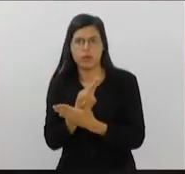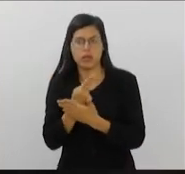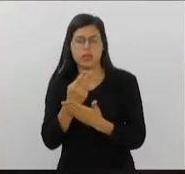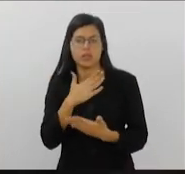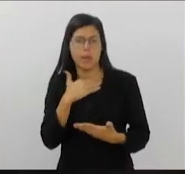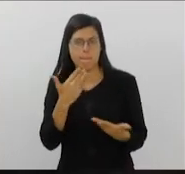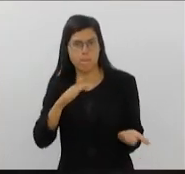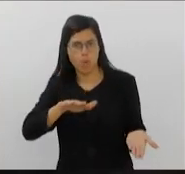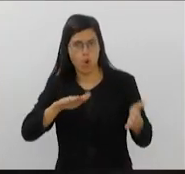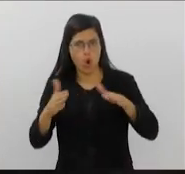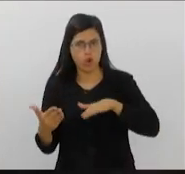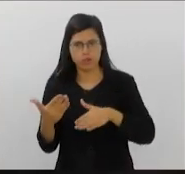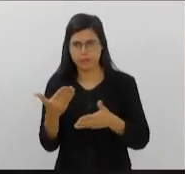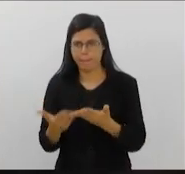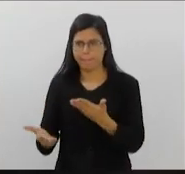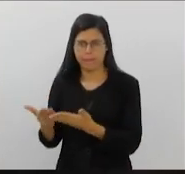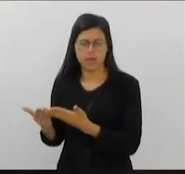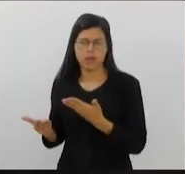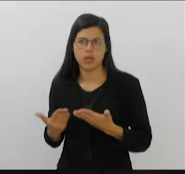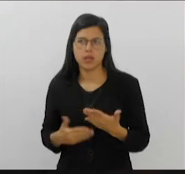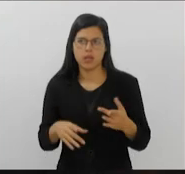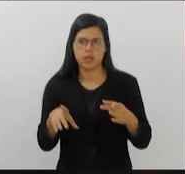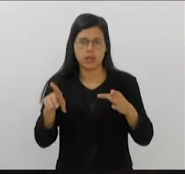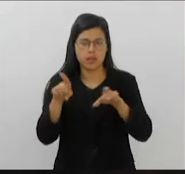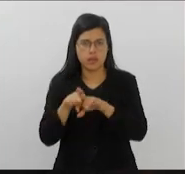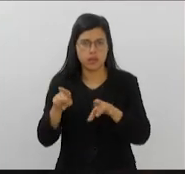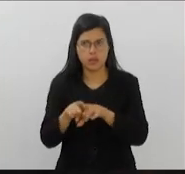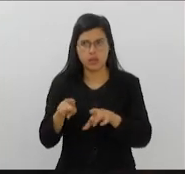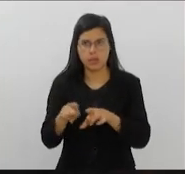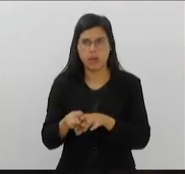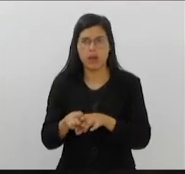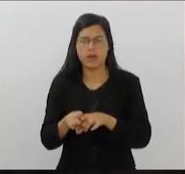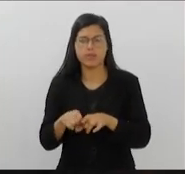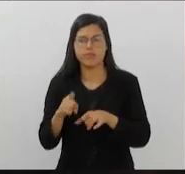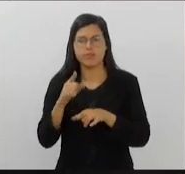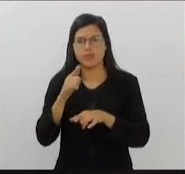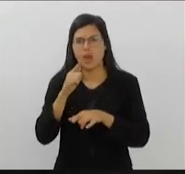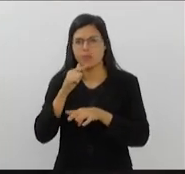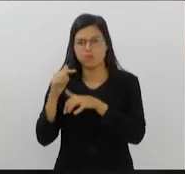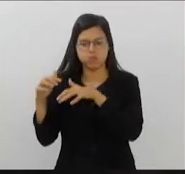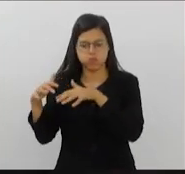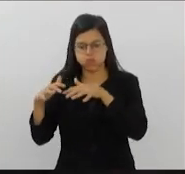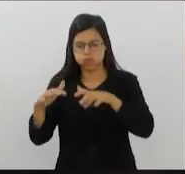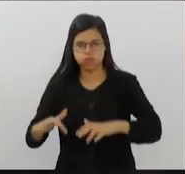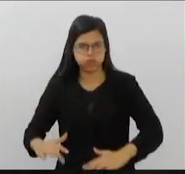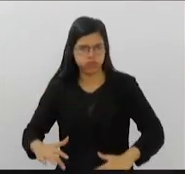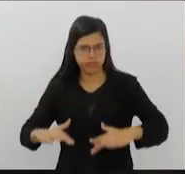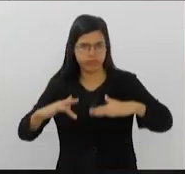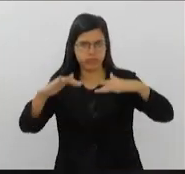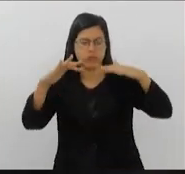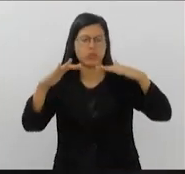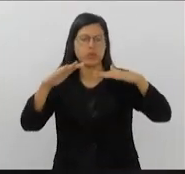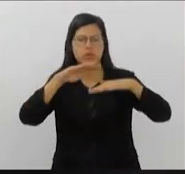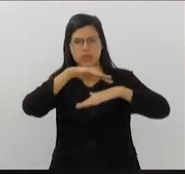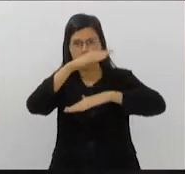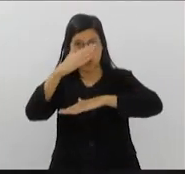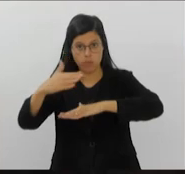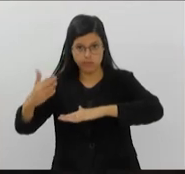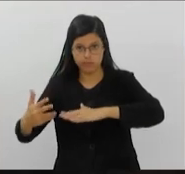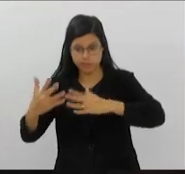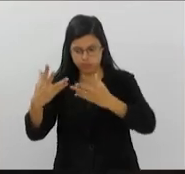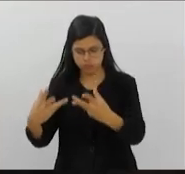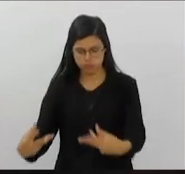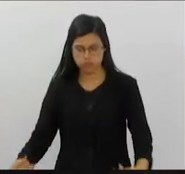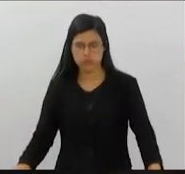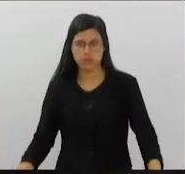também perdas associadas aos eventos de inundações, alagamentos, escorregamentos,